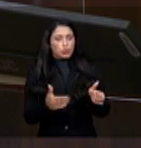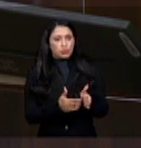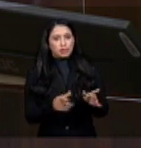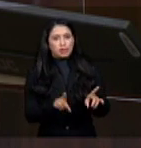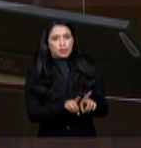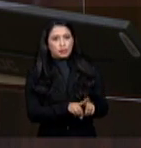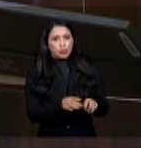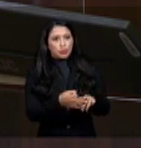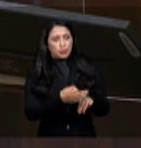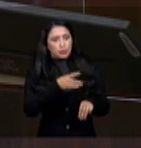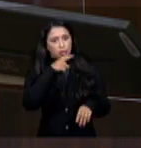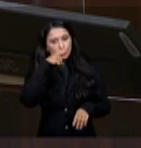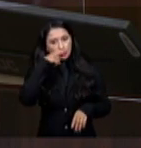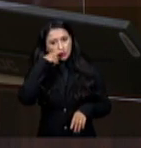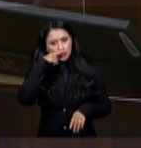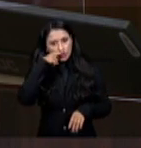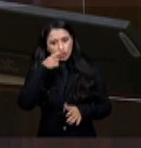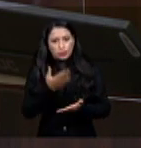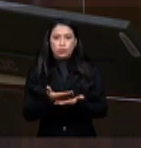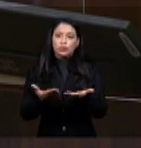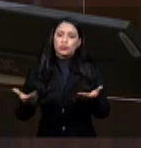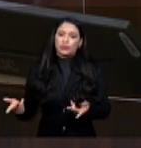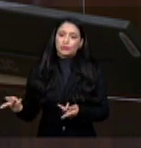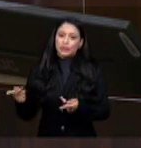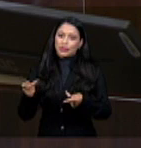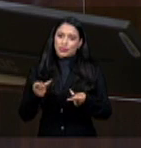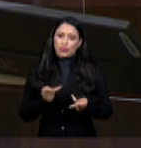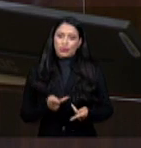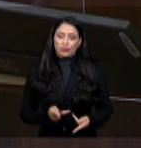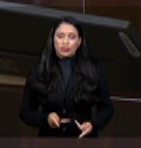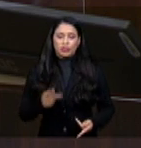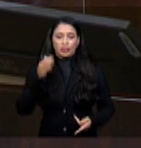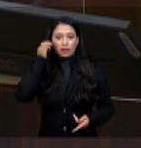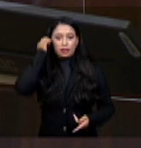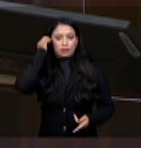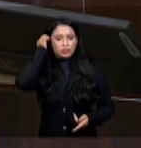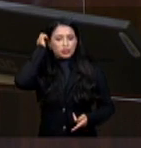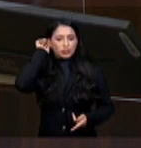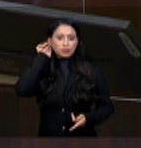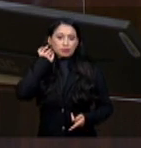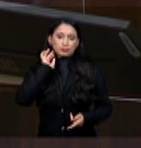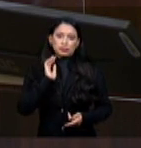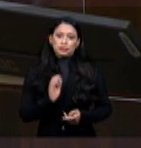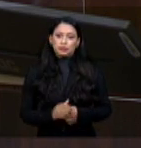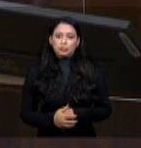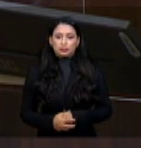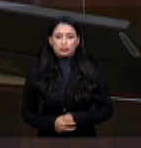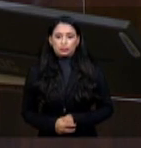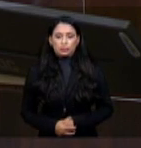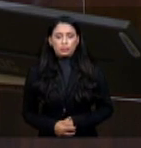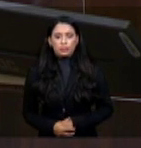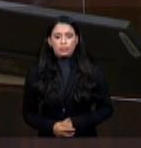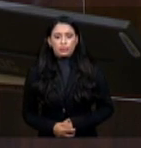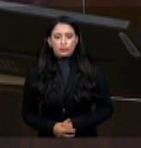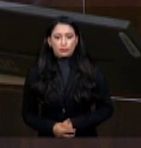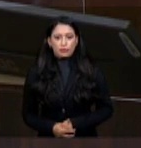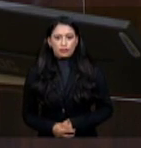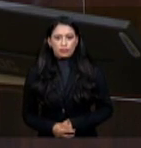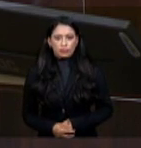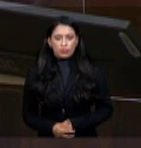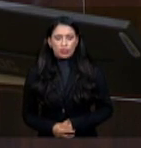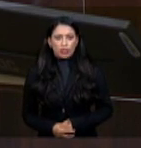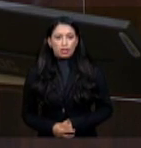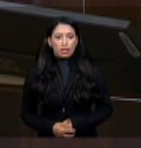e cumprimento todas e todos os convidados que estão aqui compartilhando este